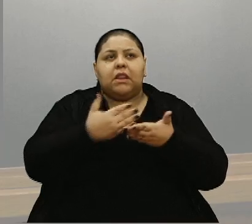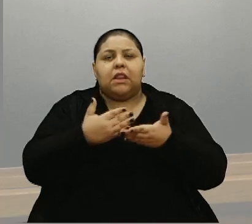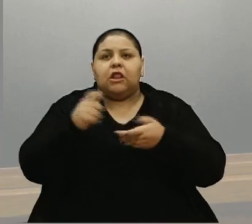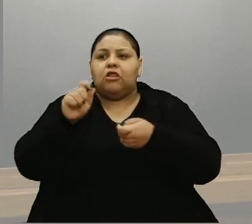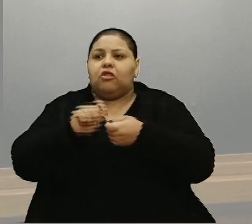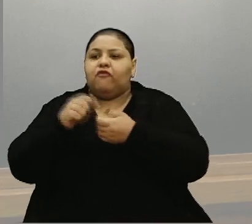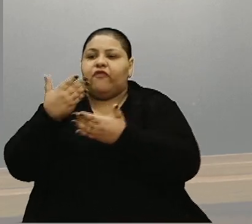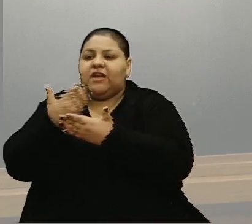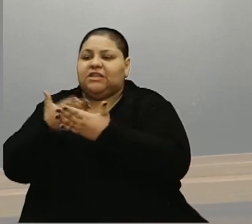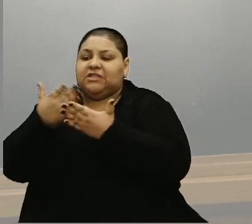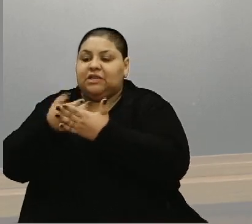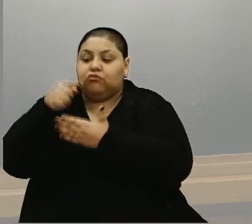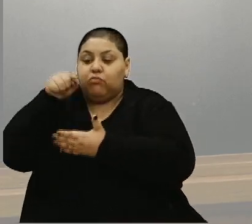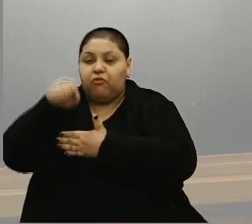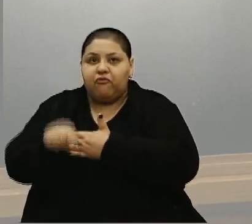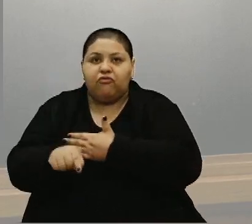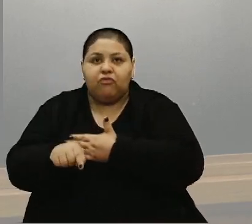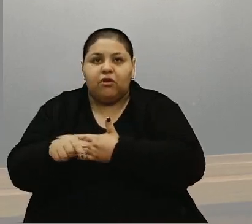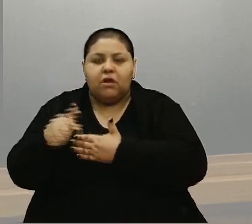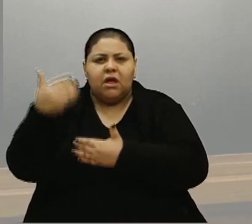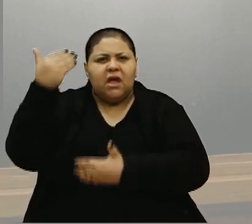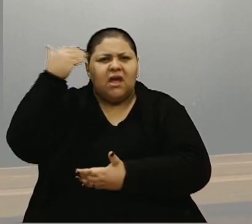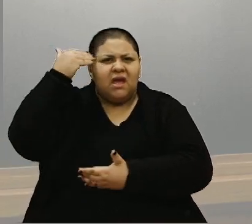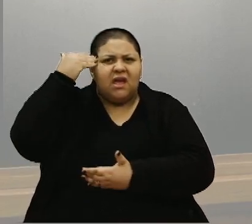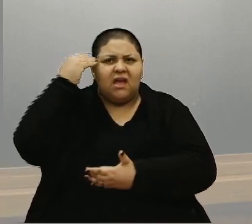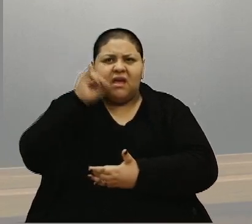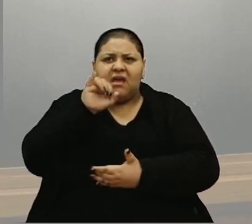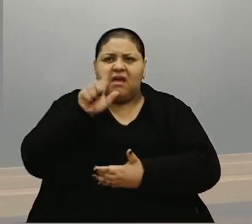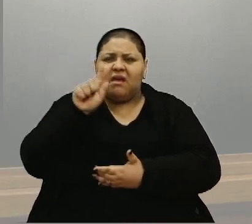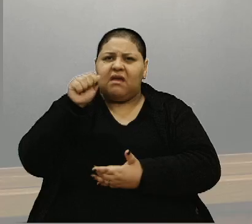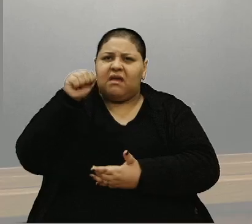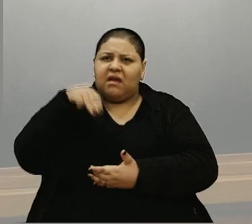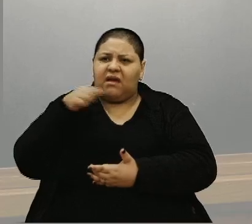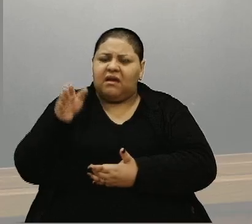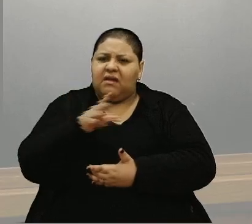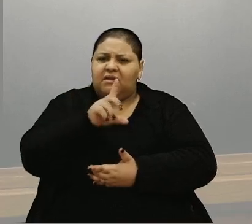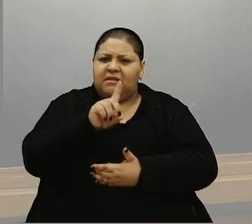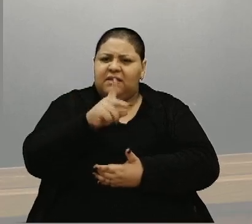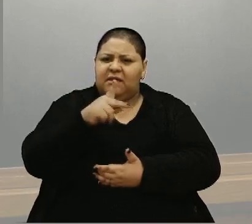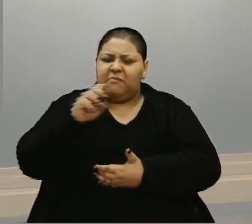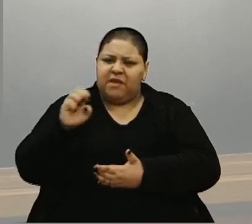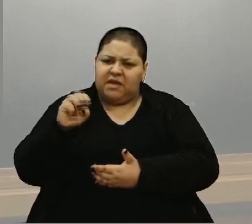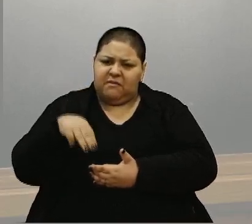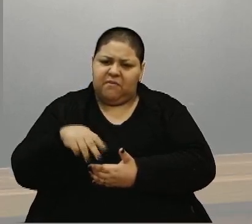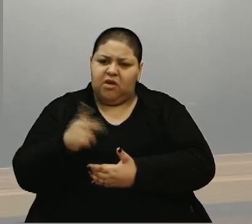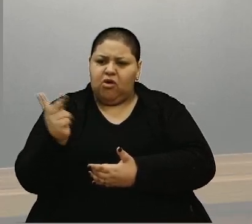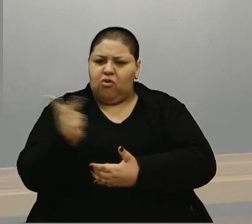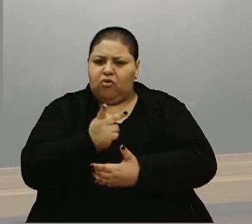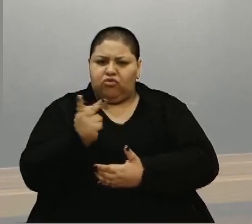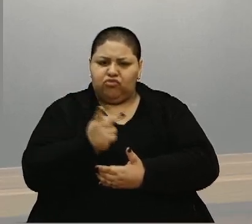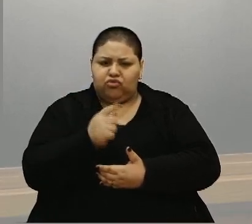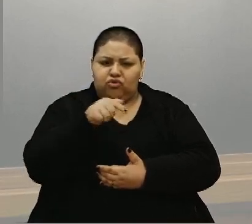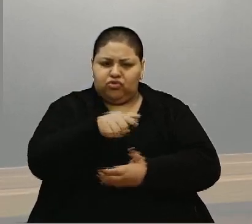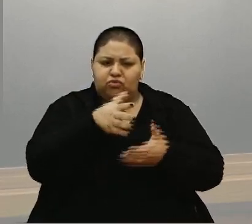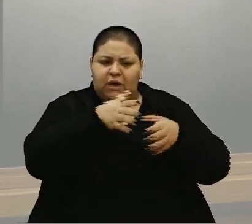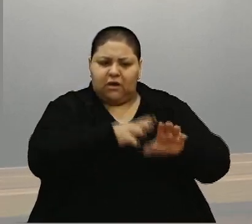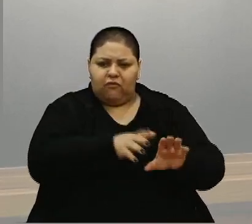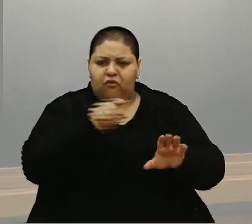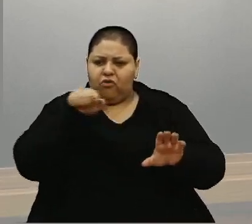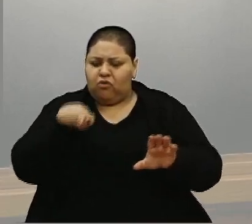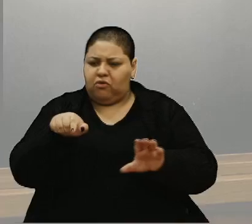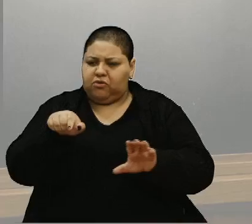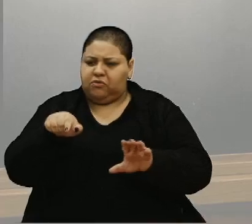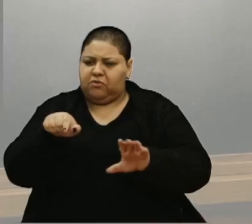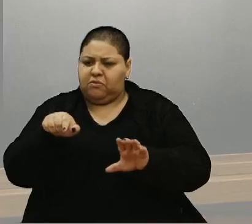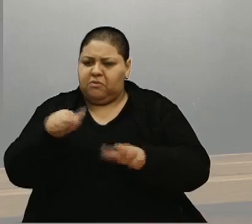um estudo mais aprofundado. Eu não sei, se o IGAN e o DPM parece que é um para dizer que é a favor, o outro contra, e daí